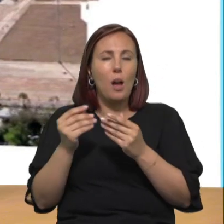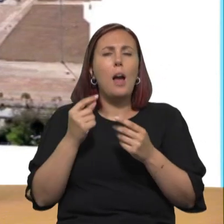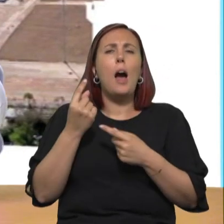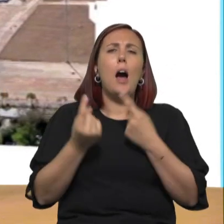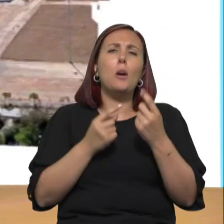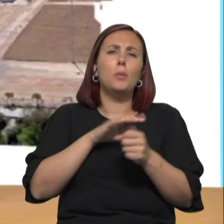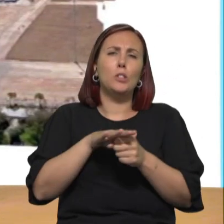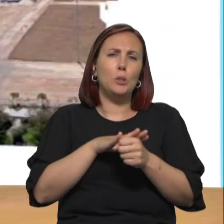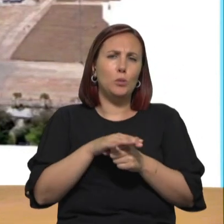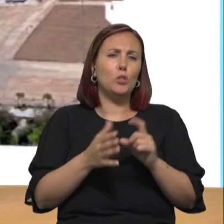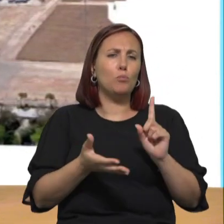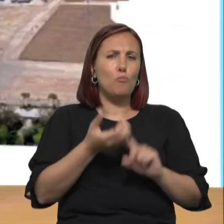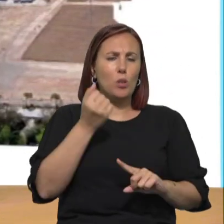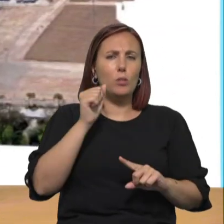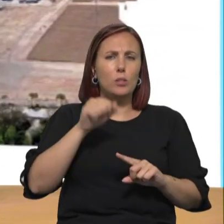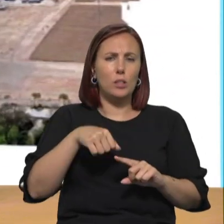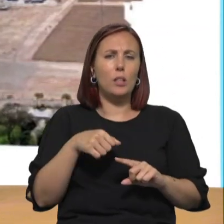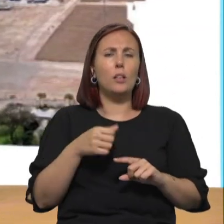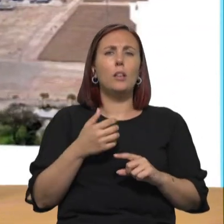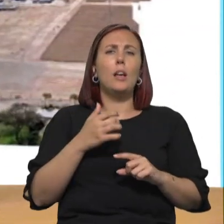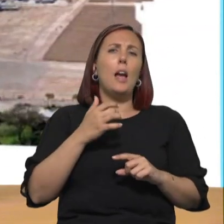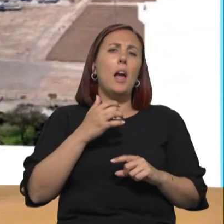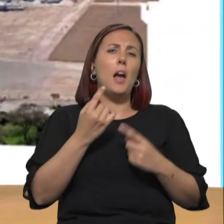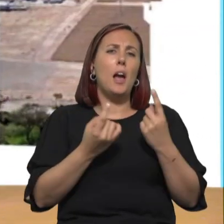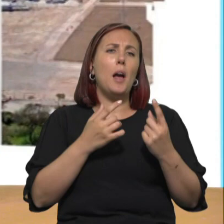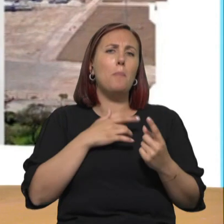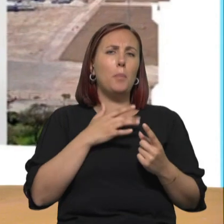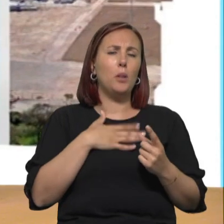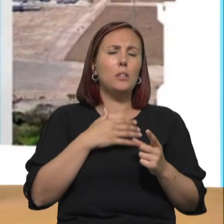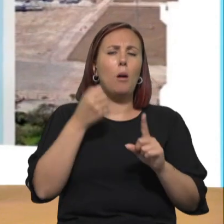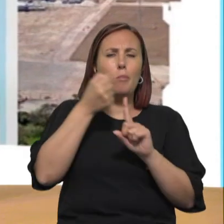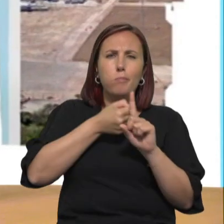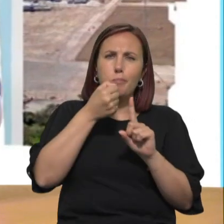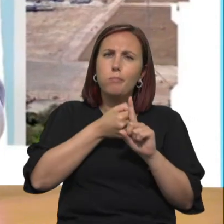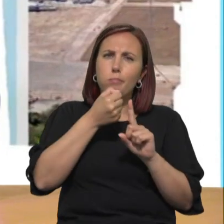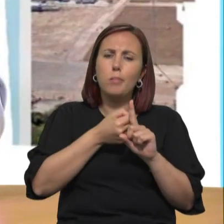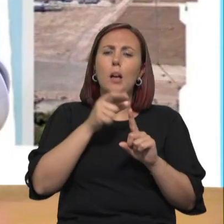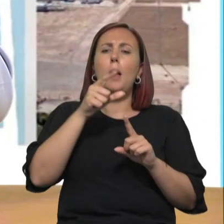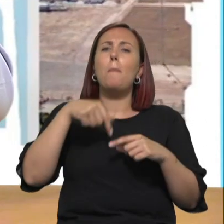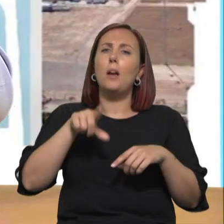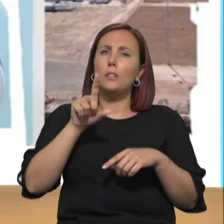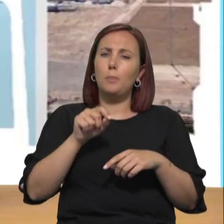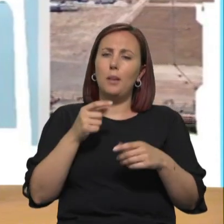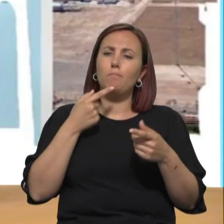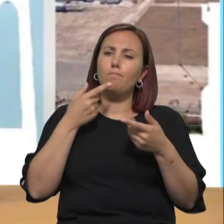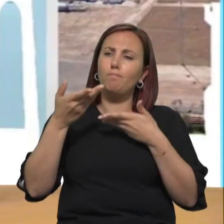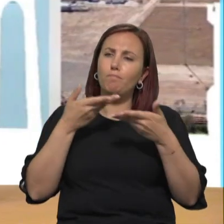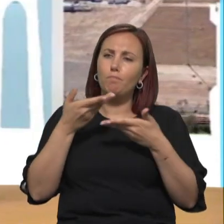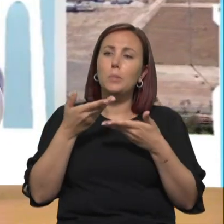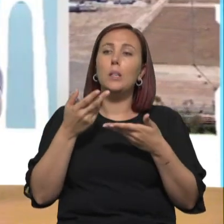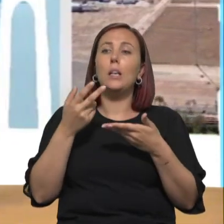Em variadíssimas empresas tem havido luta, mas também tem havido diálogo e tem havido